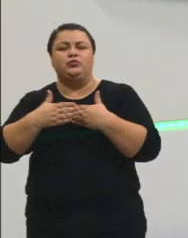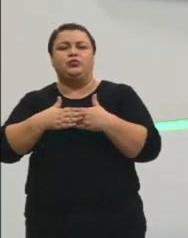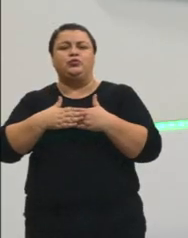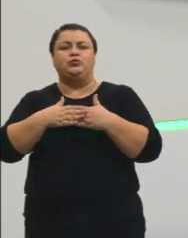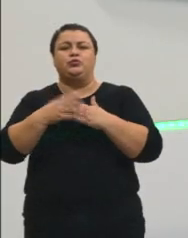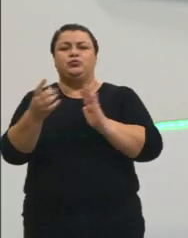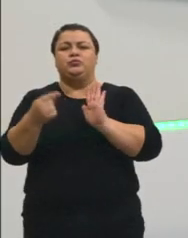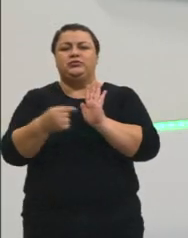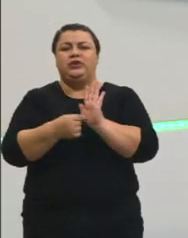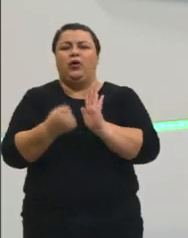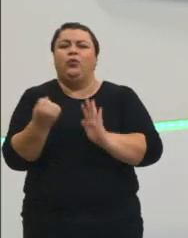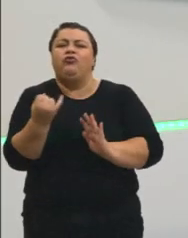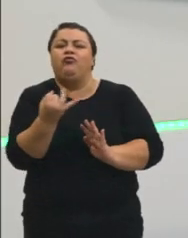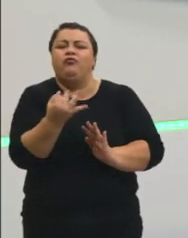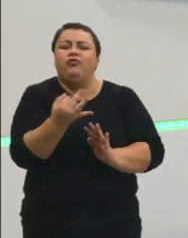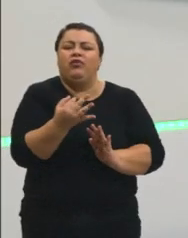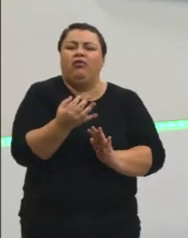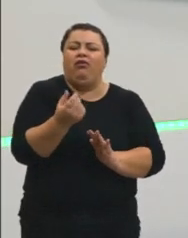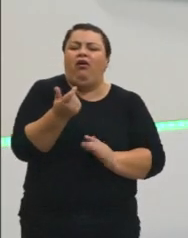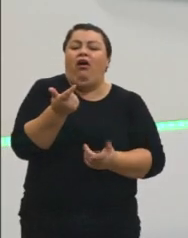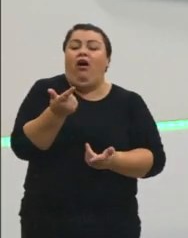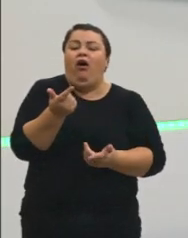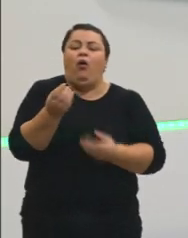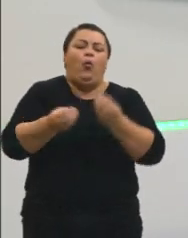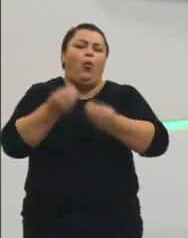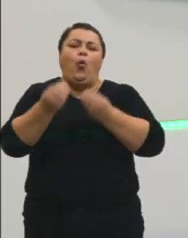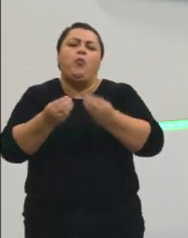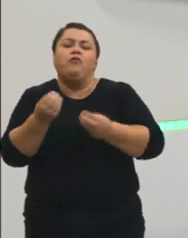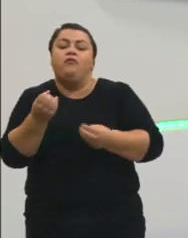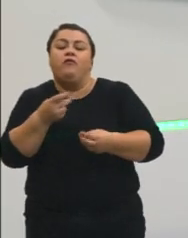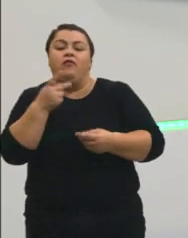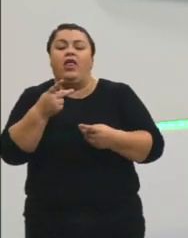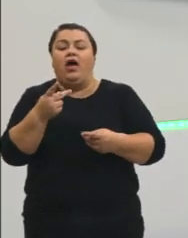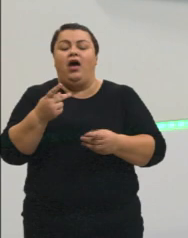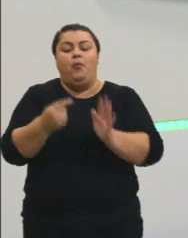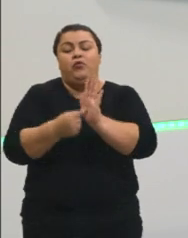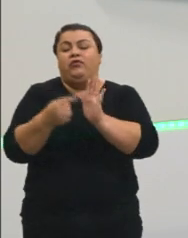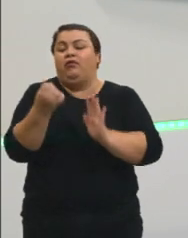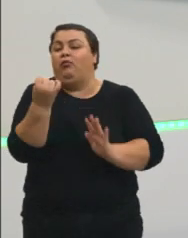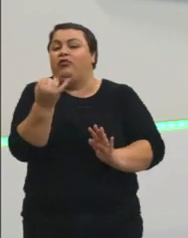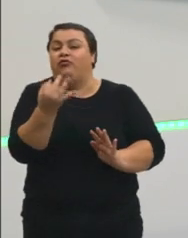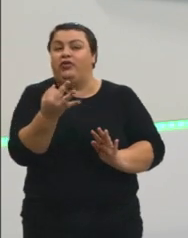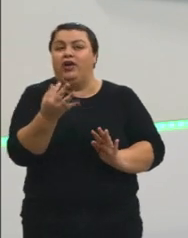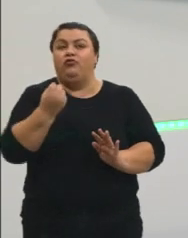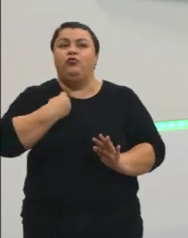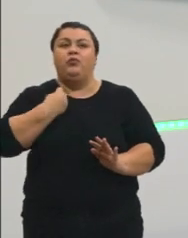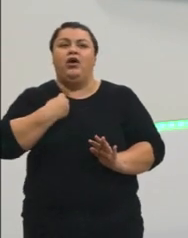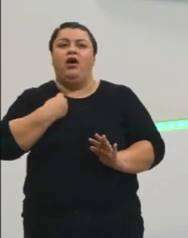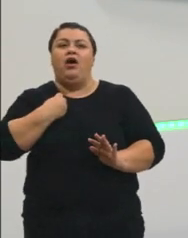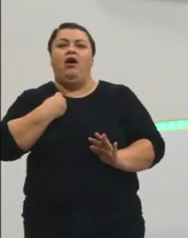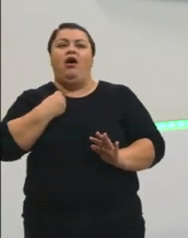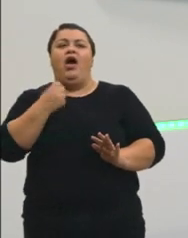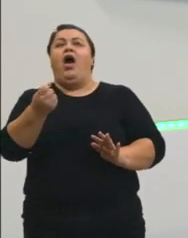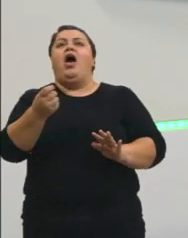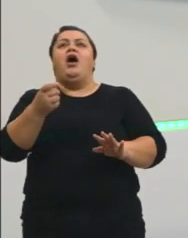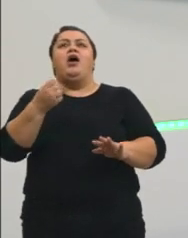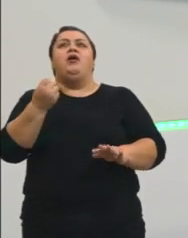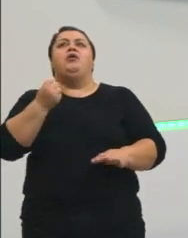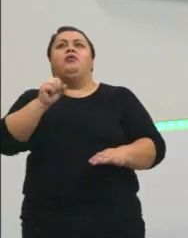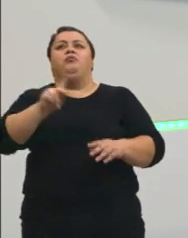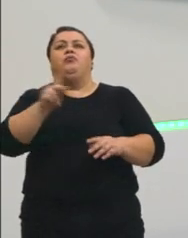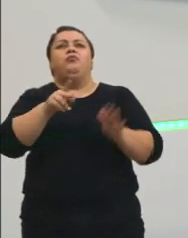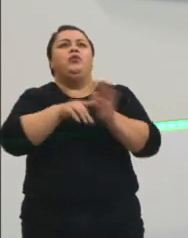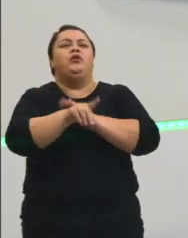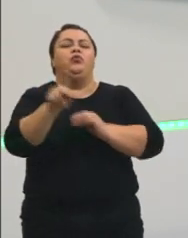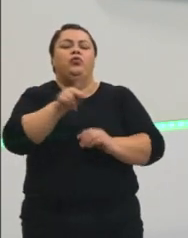quantificar Os seres né então tudo aquilo que indica a quantidade é numeral a professora numerada curso de matemática